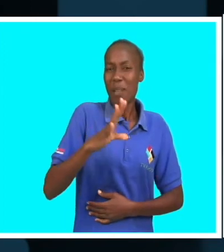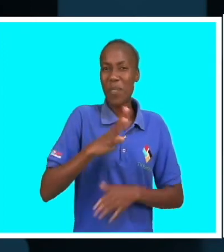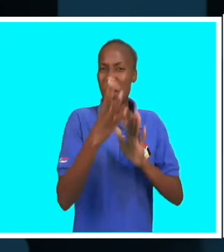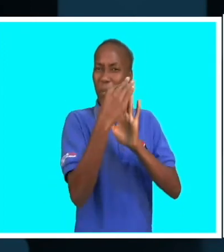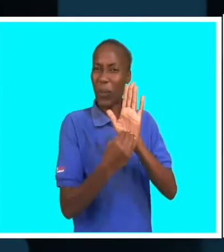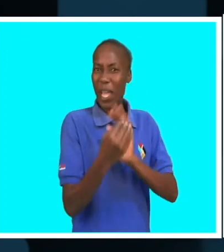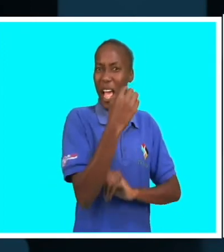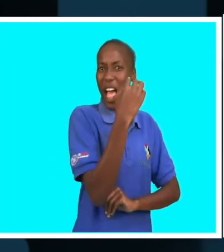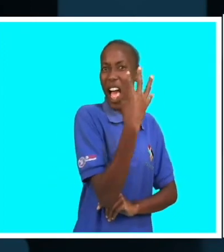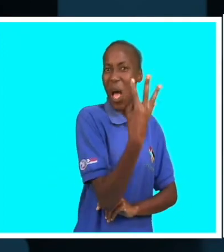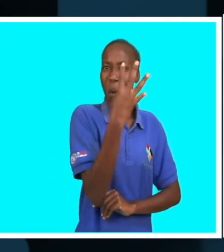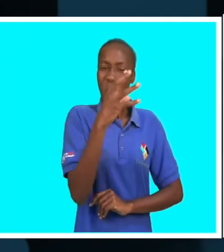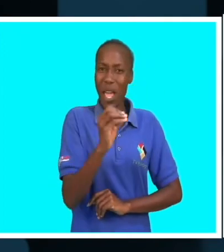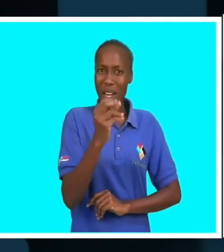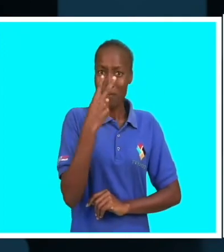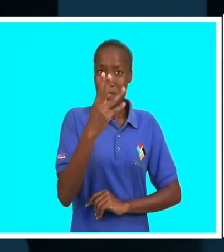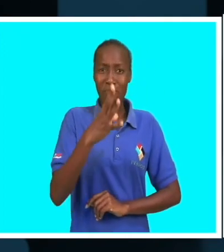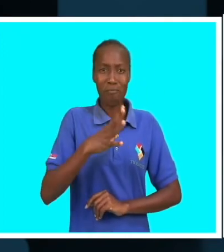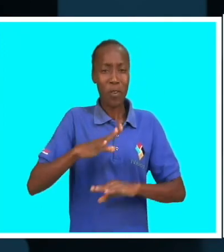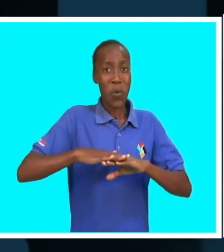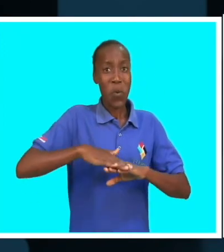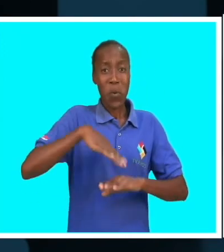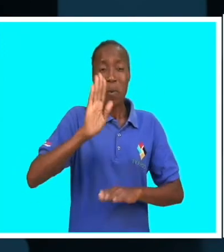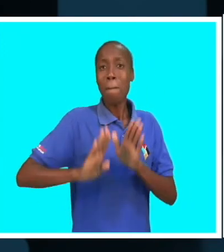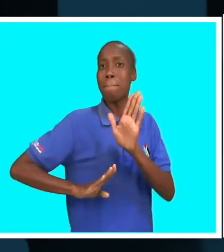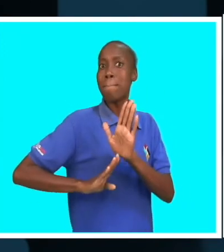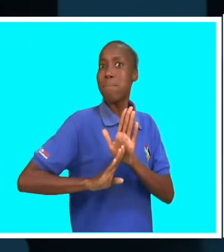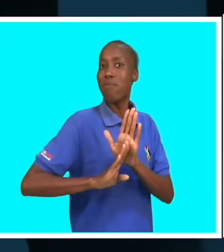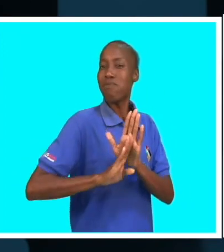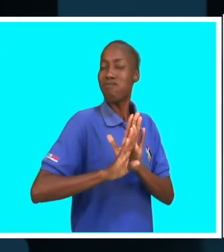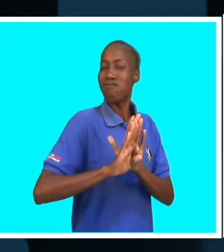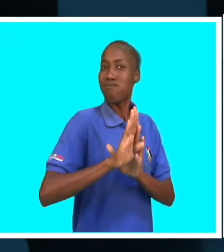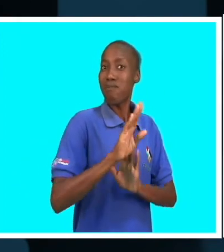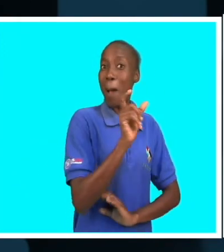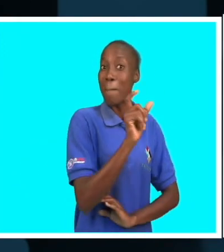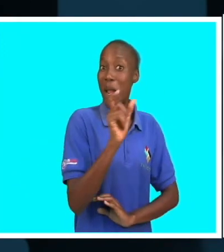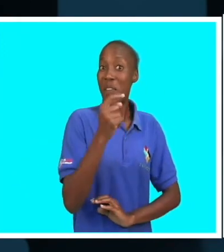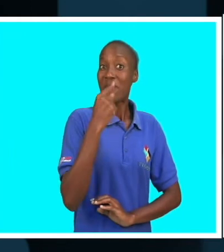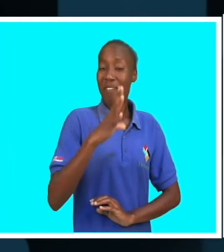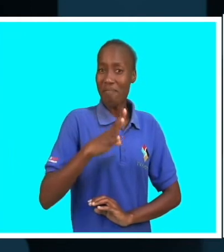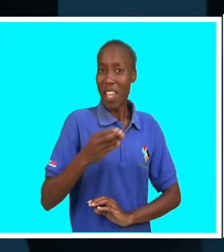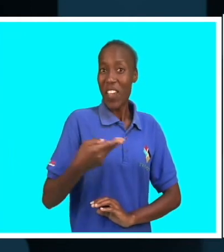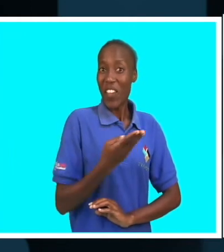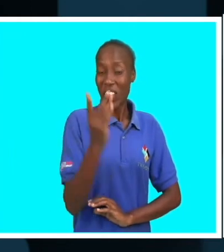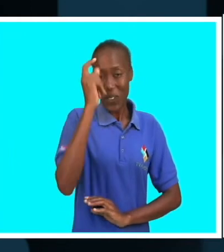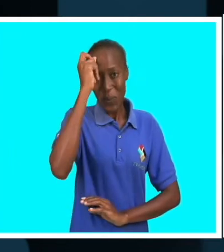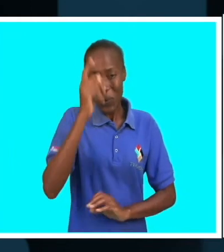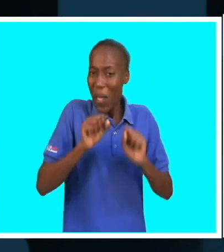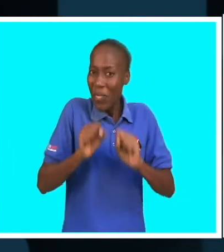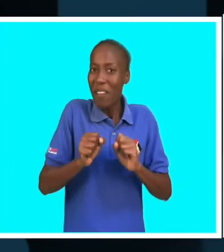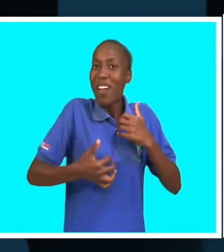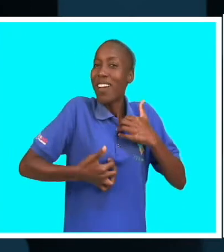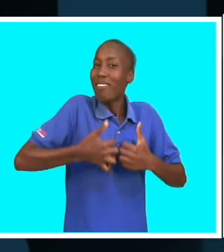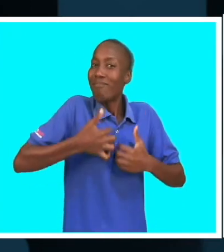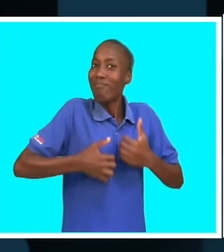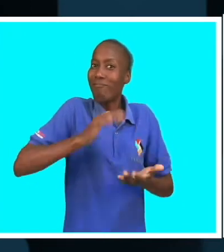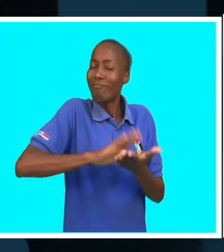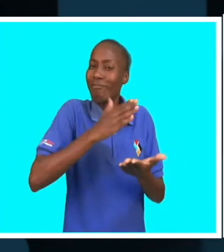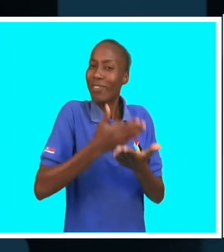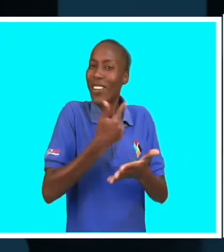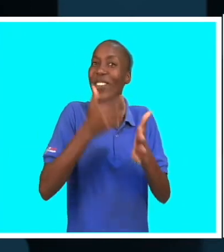40. Então consegue-se ver que houve um crescimento, já passou-se a palavra a dizer, olha, existe este evento que se preocupa